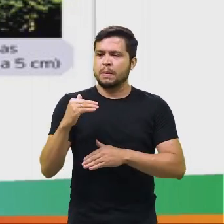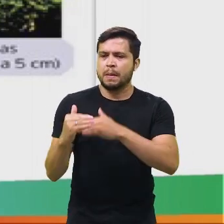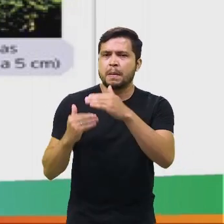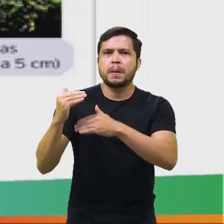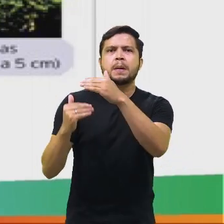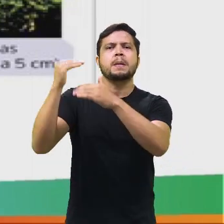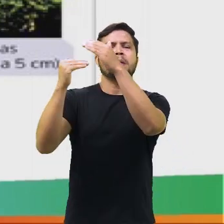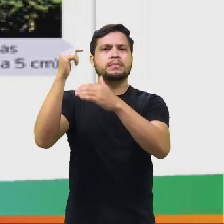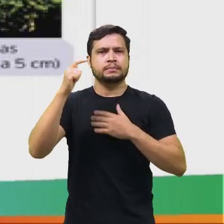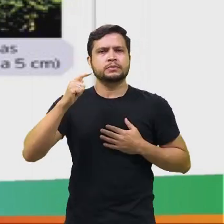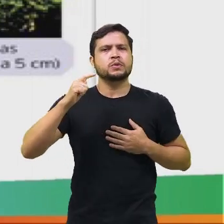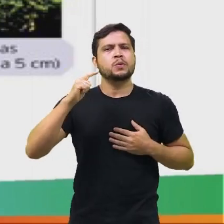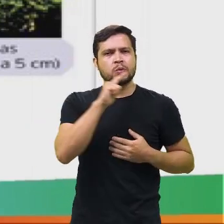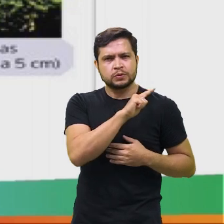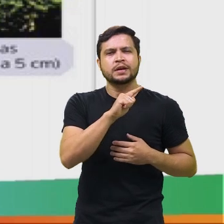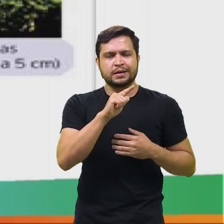evolução, né, a partir